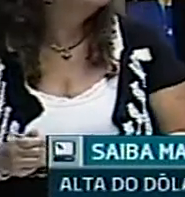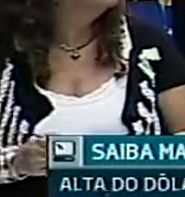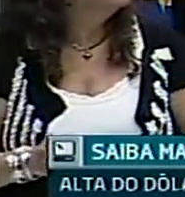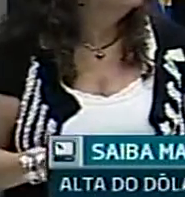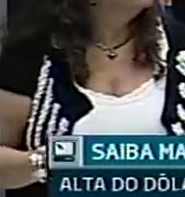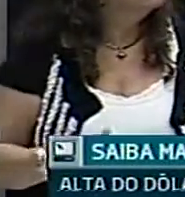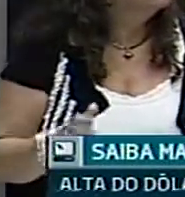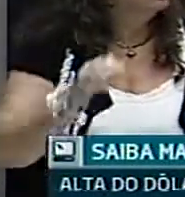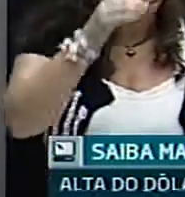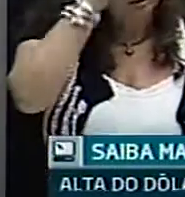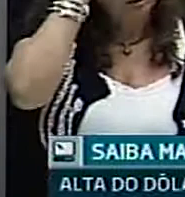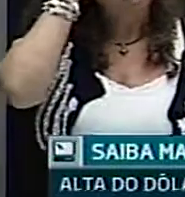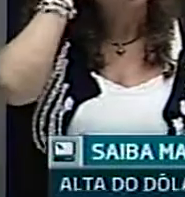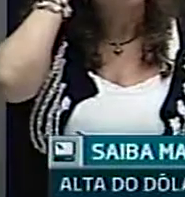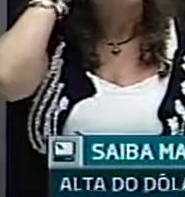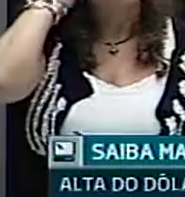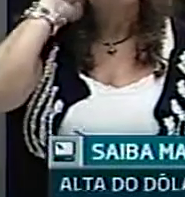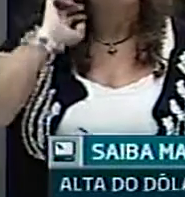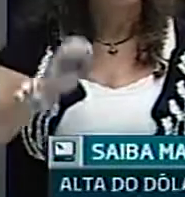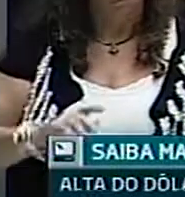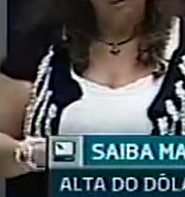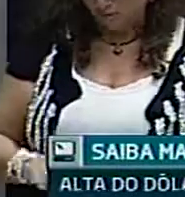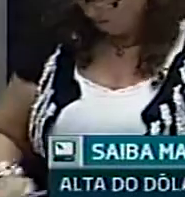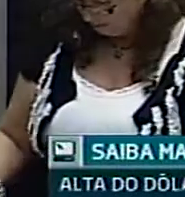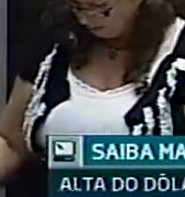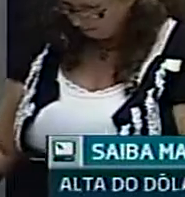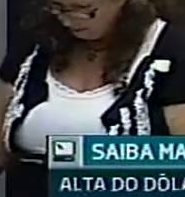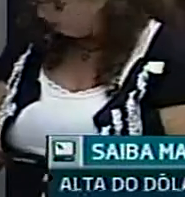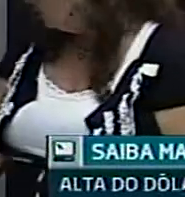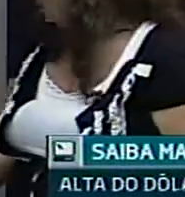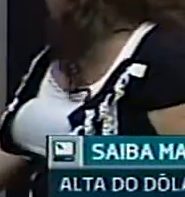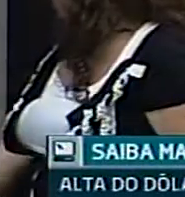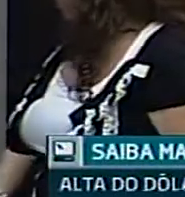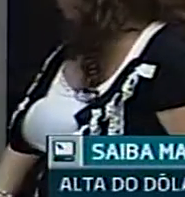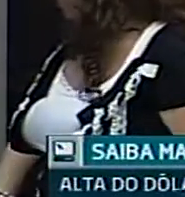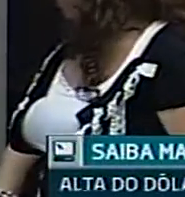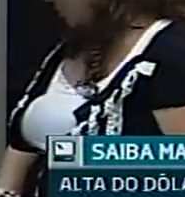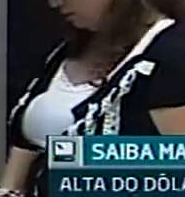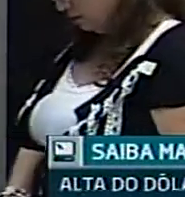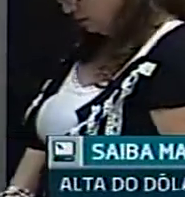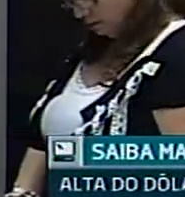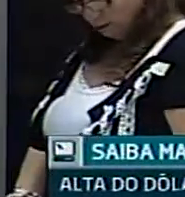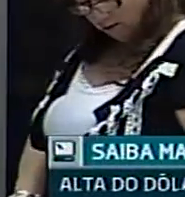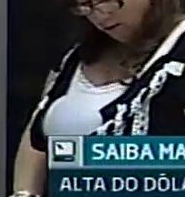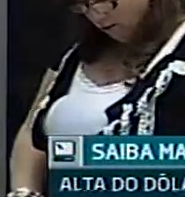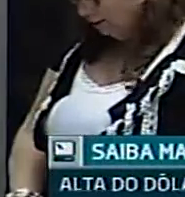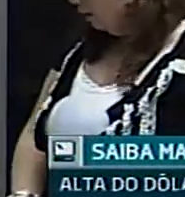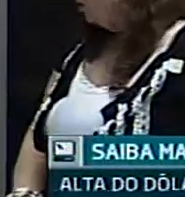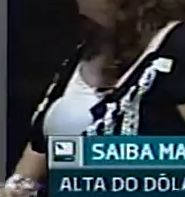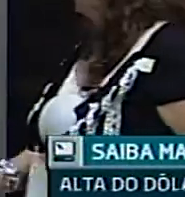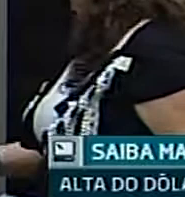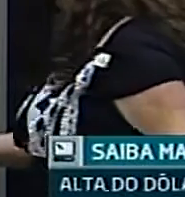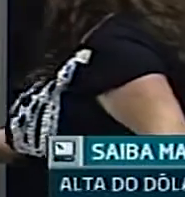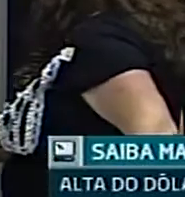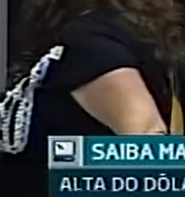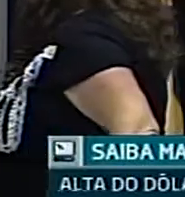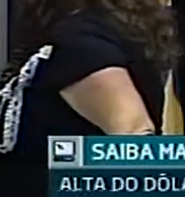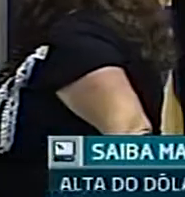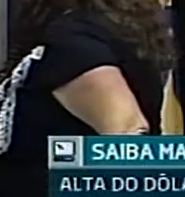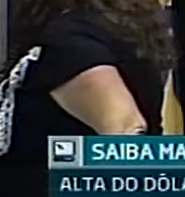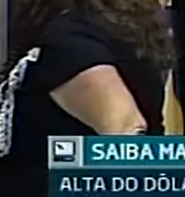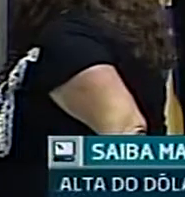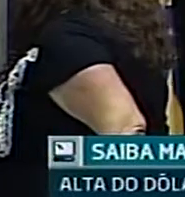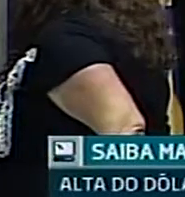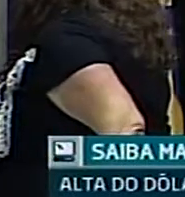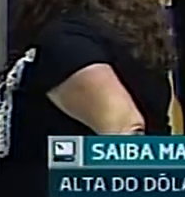Não, parágrafo 2º, porque o primeiro não diz respeito ao transporte. Os benefícios expressos. Não, todos os jovens estudantes na faixa etária compreendida entre